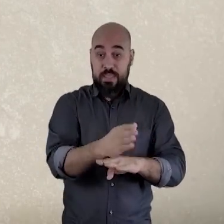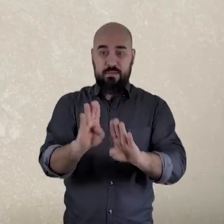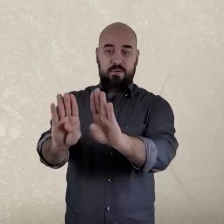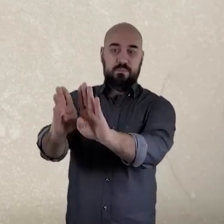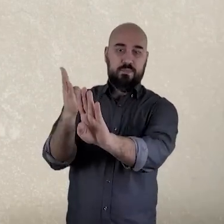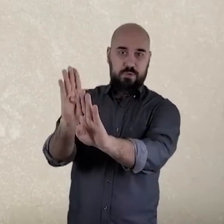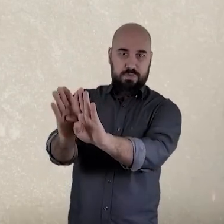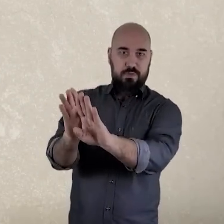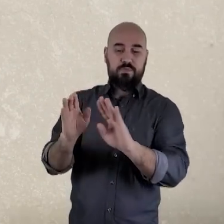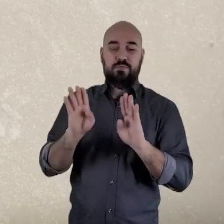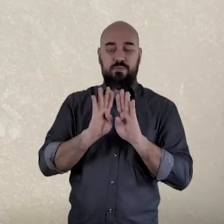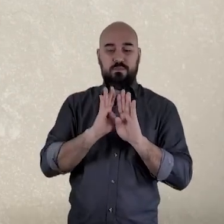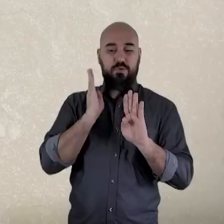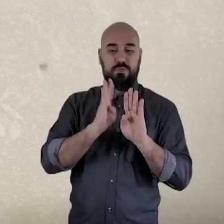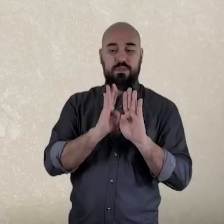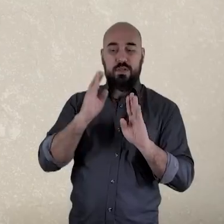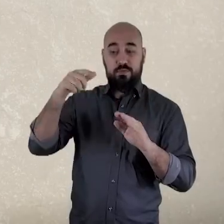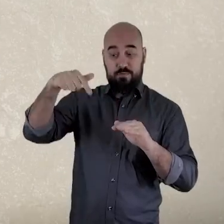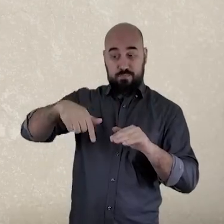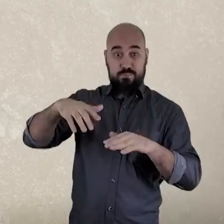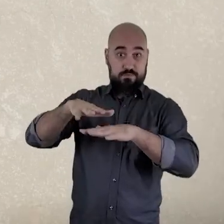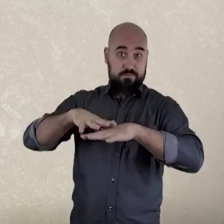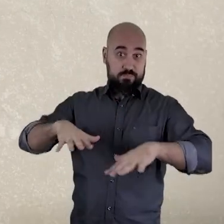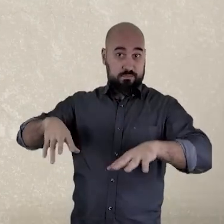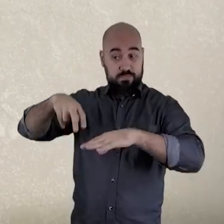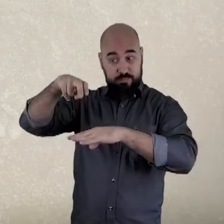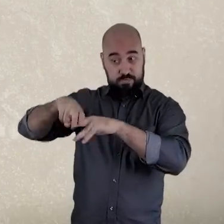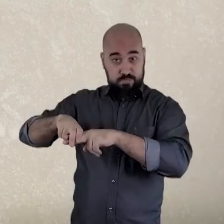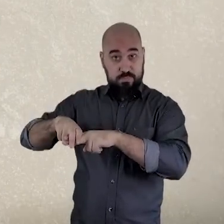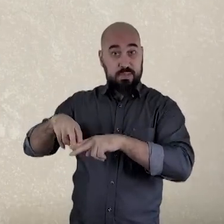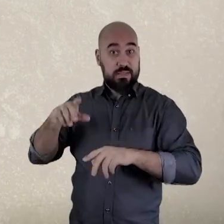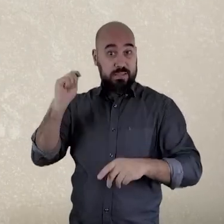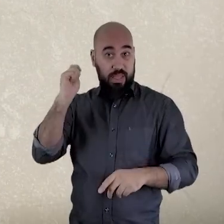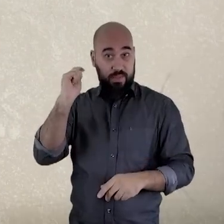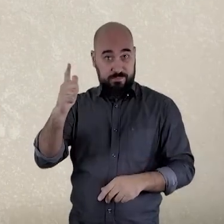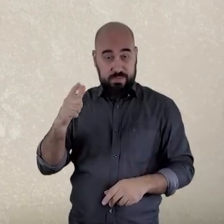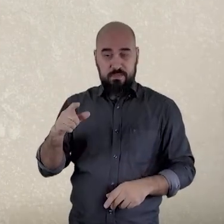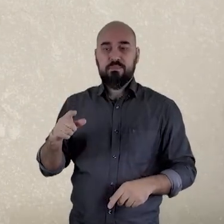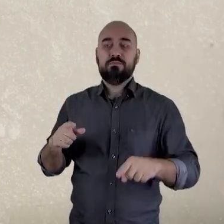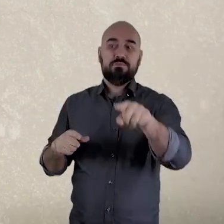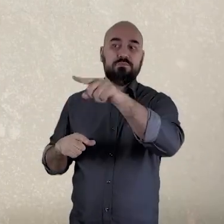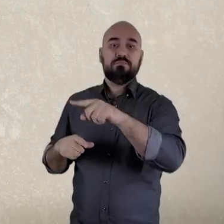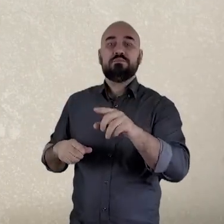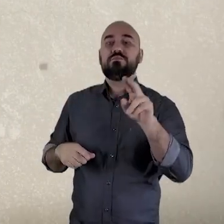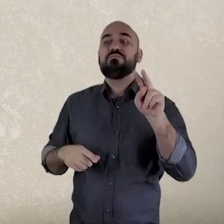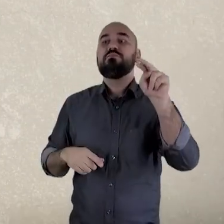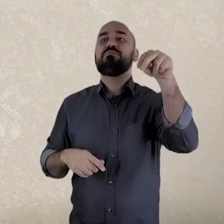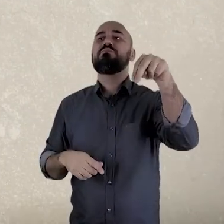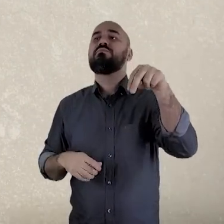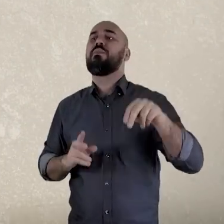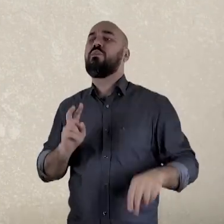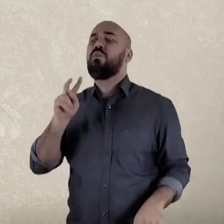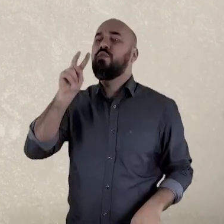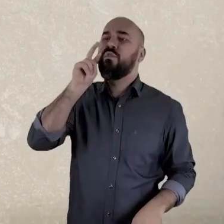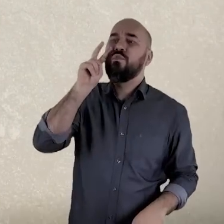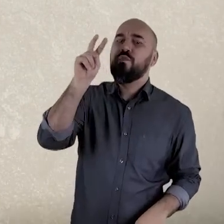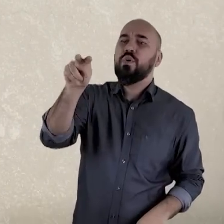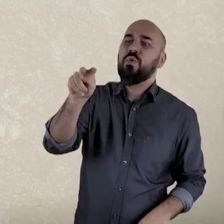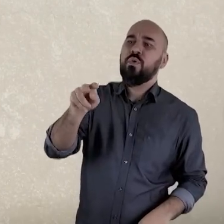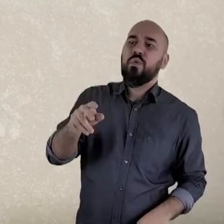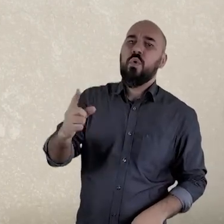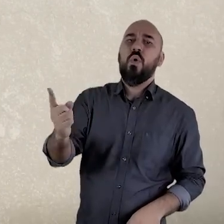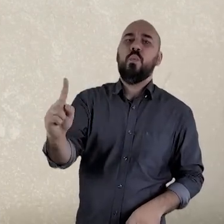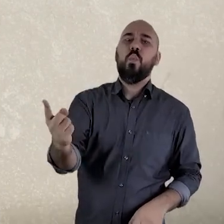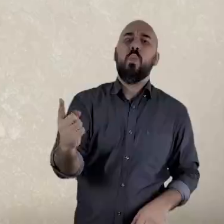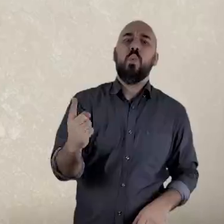da cidade. A sentinela subiu ao terraço do portão sobre a muralha e, levantando os olhos, viu um homem que vinha